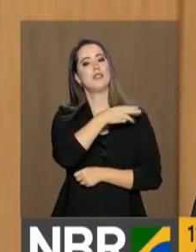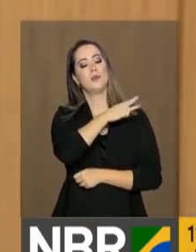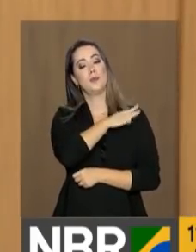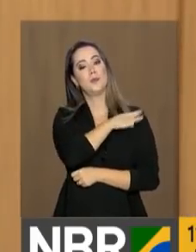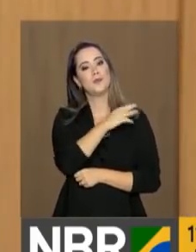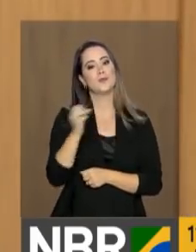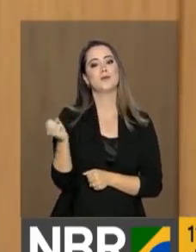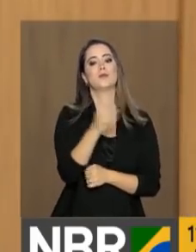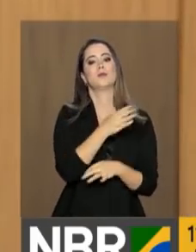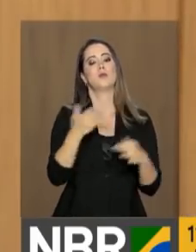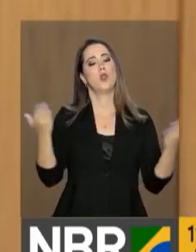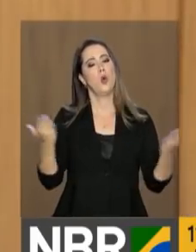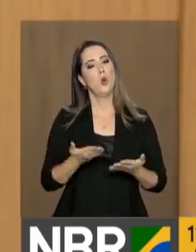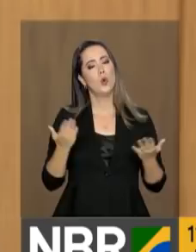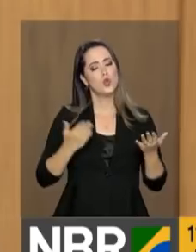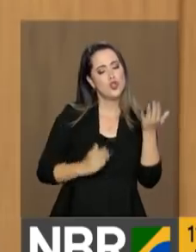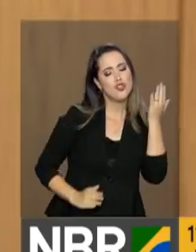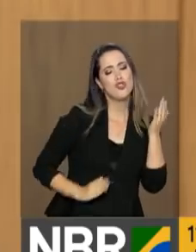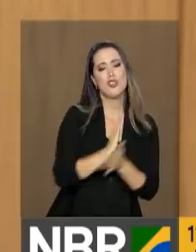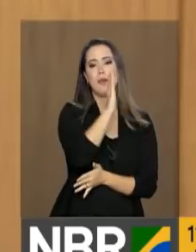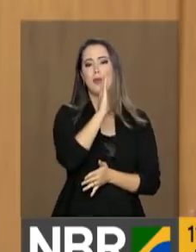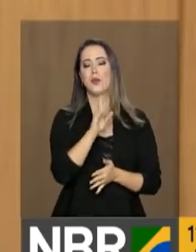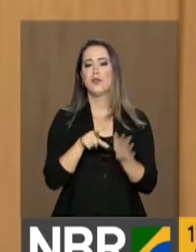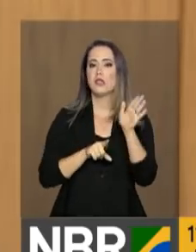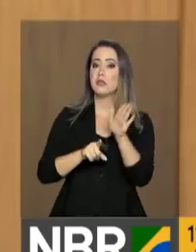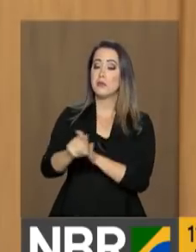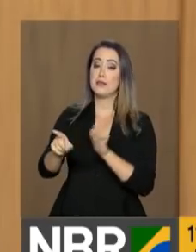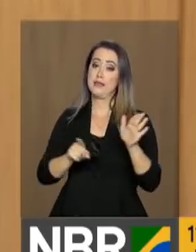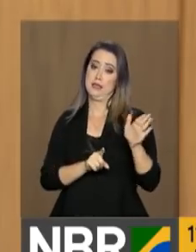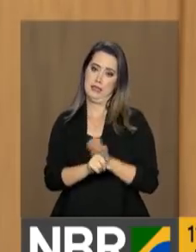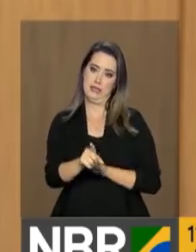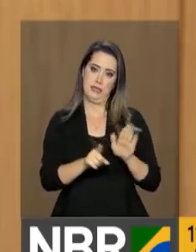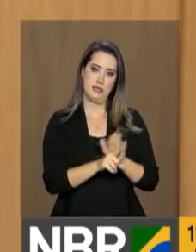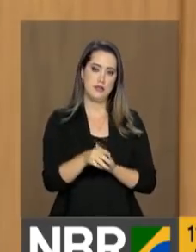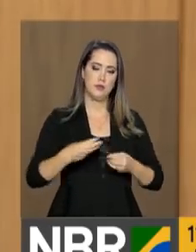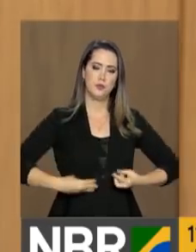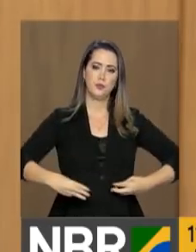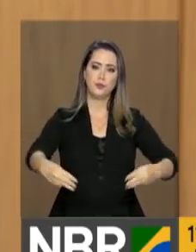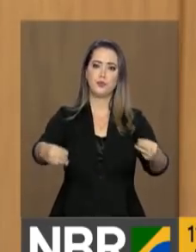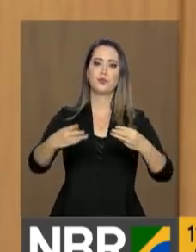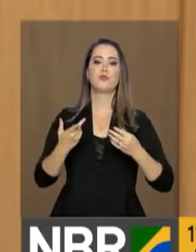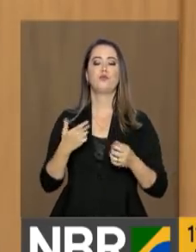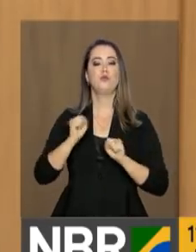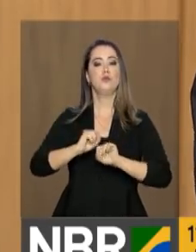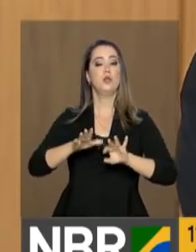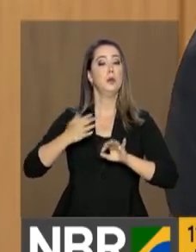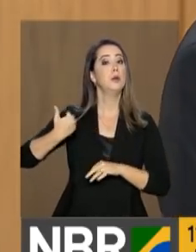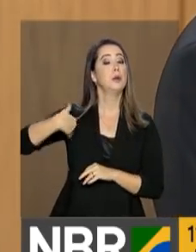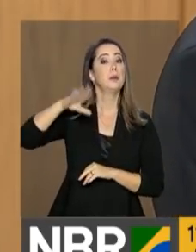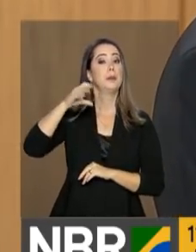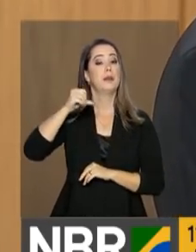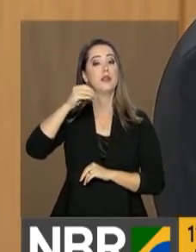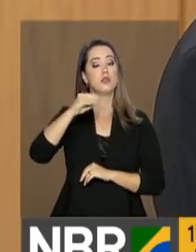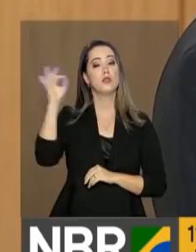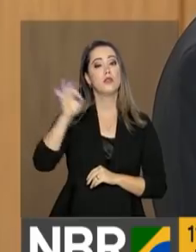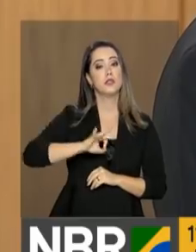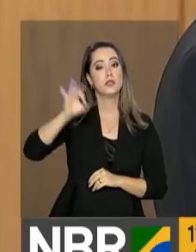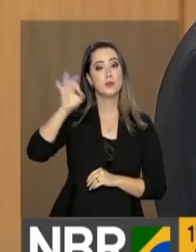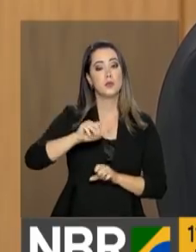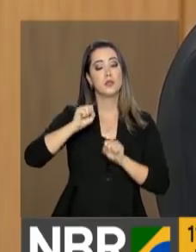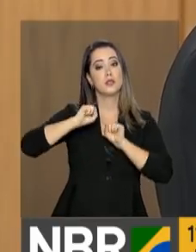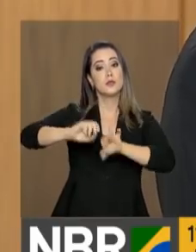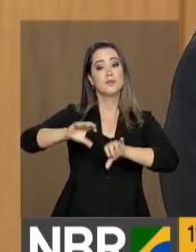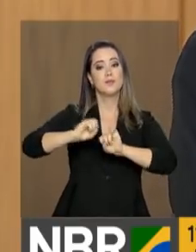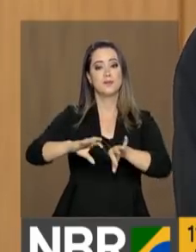hoje aprovada segundo as pesquisas feitas pelo menos essa por mais de 90% da área educacional